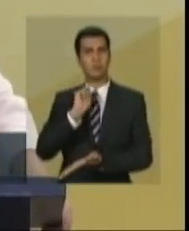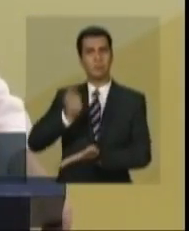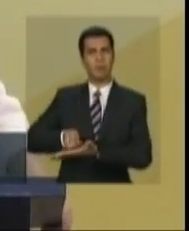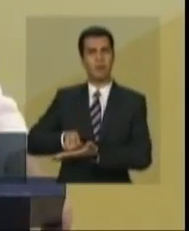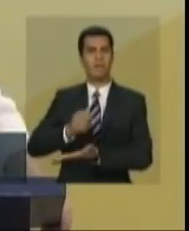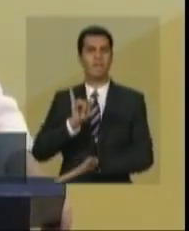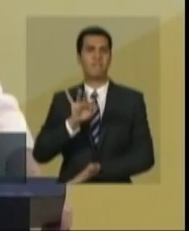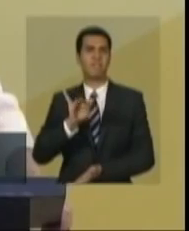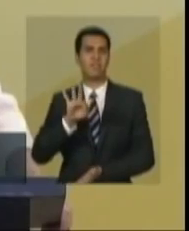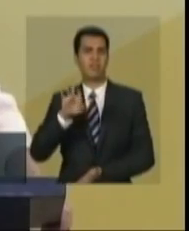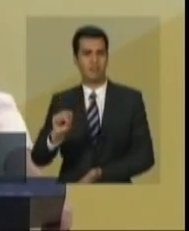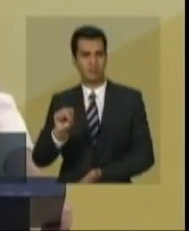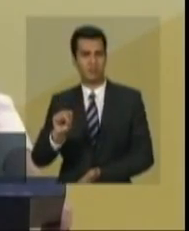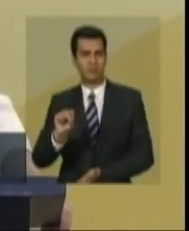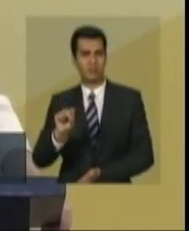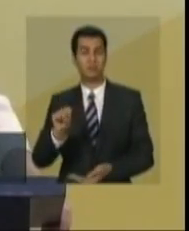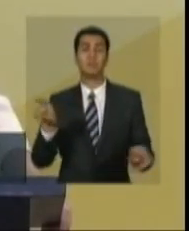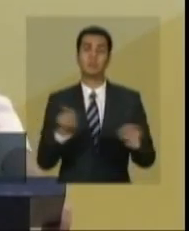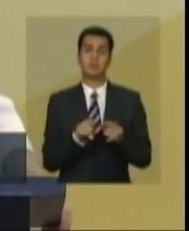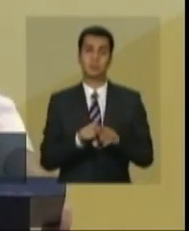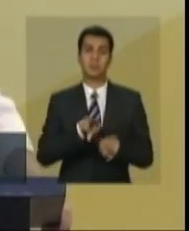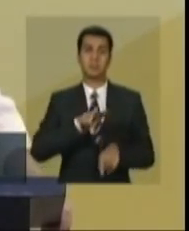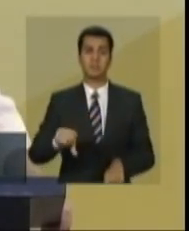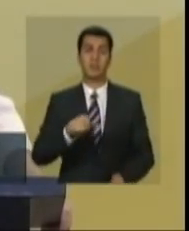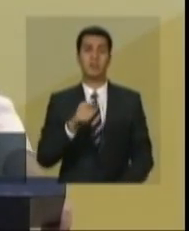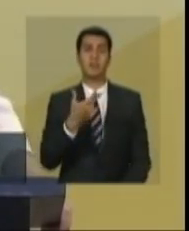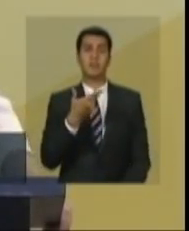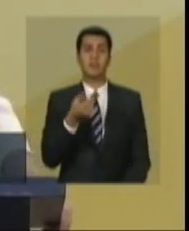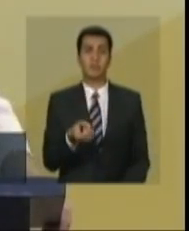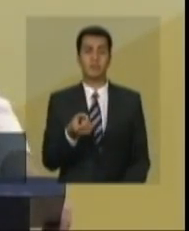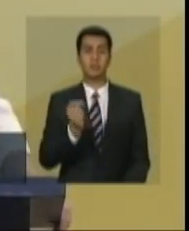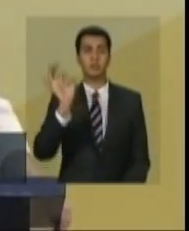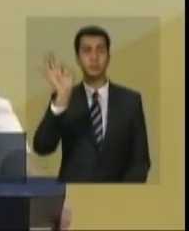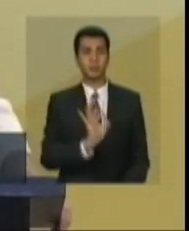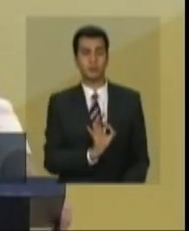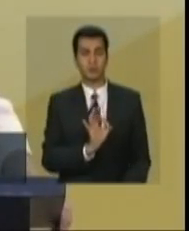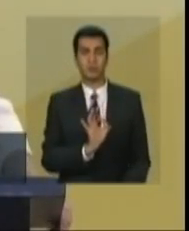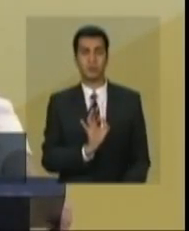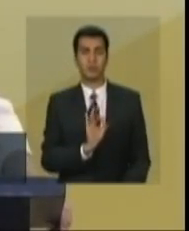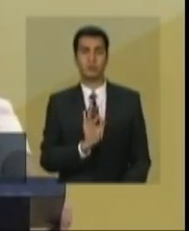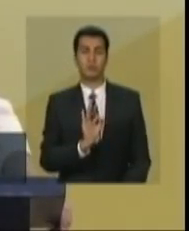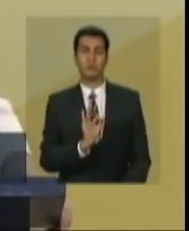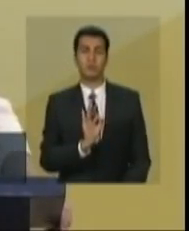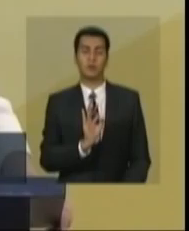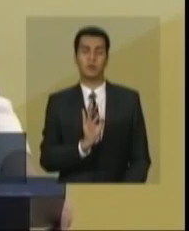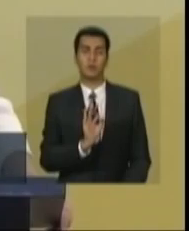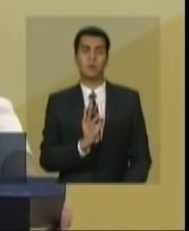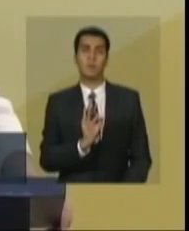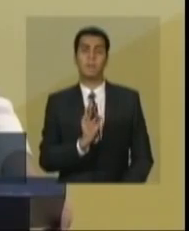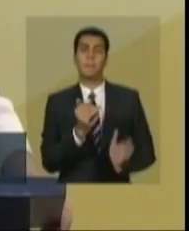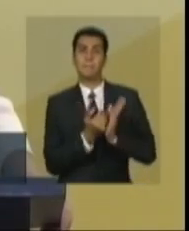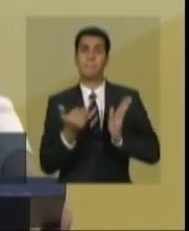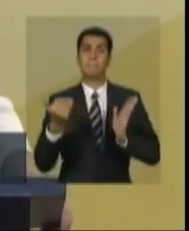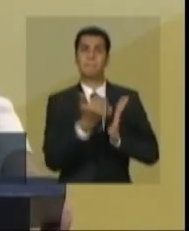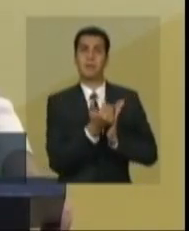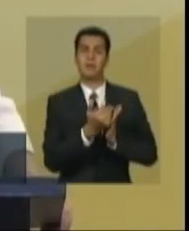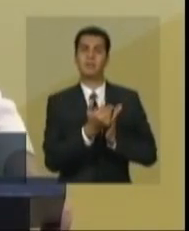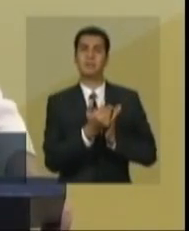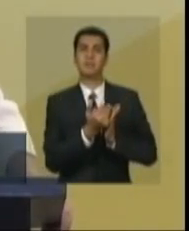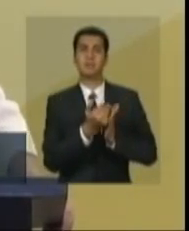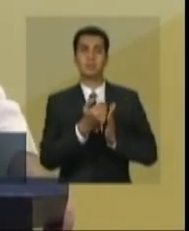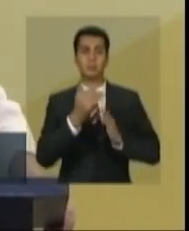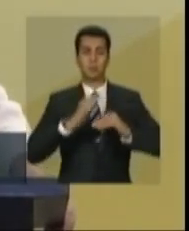até 20% de pontuação adicional nas provas de residência para os profissionais